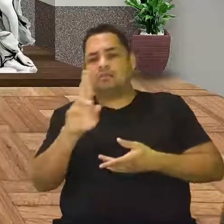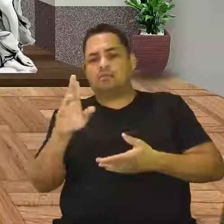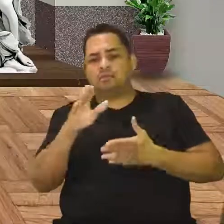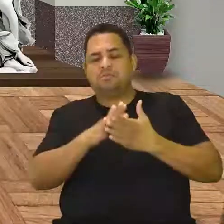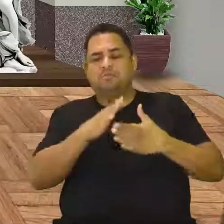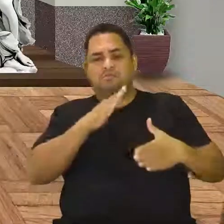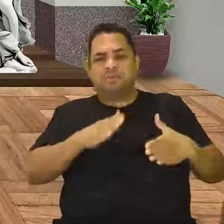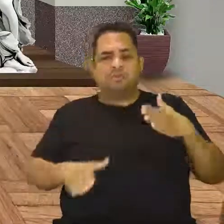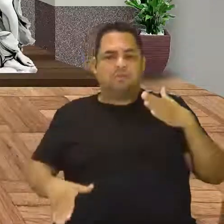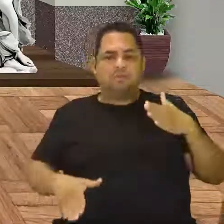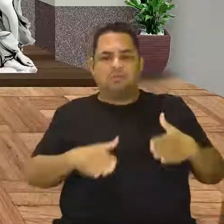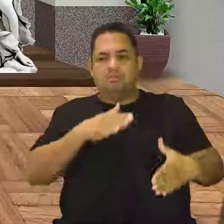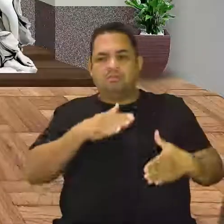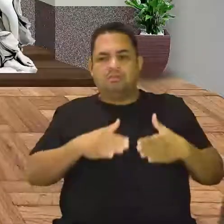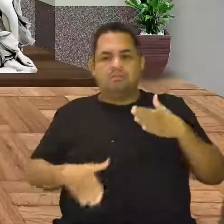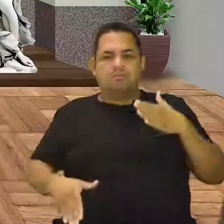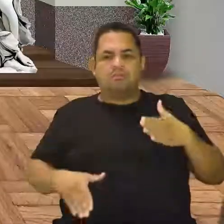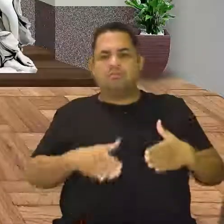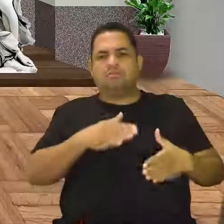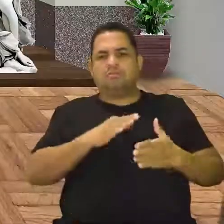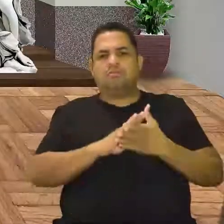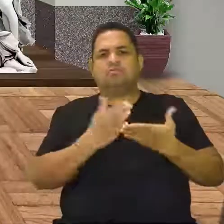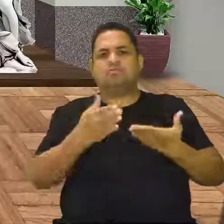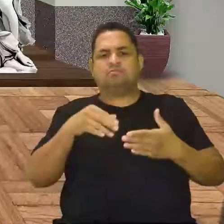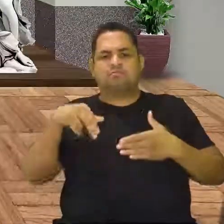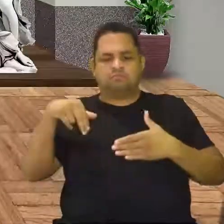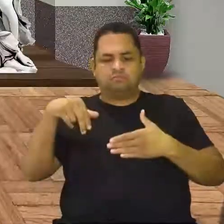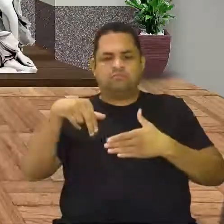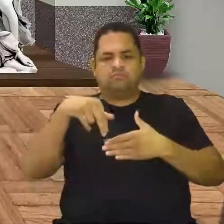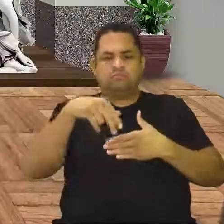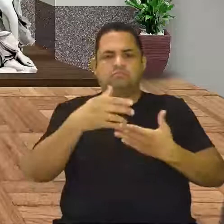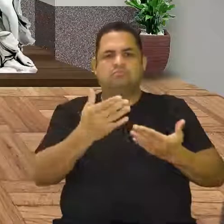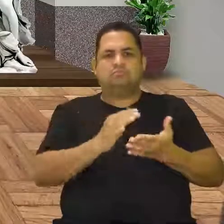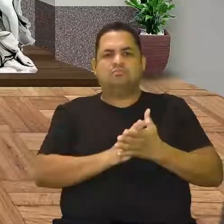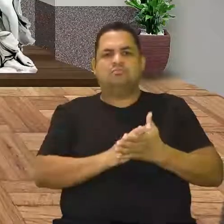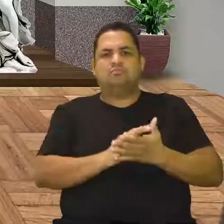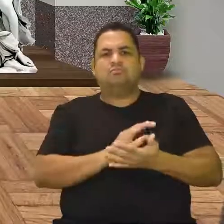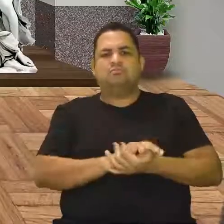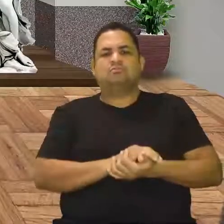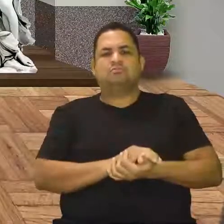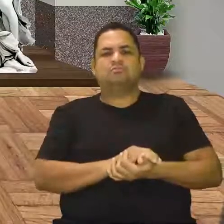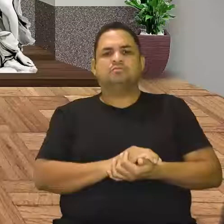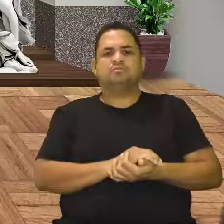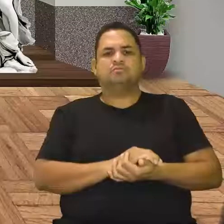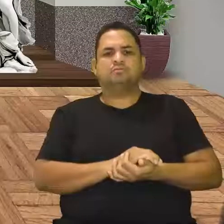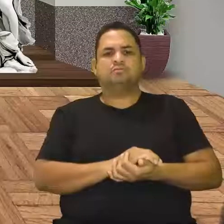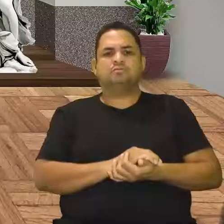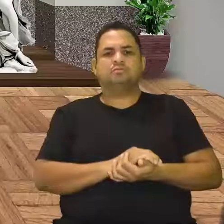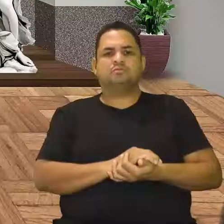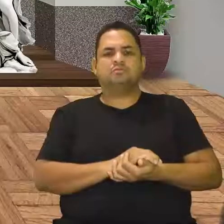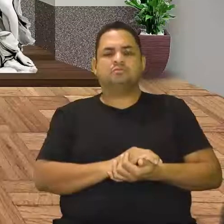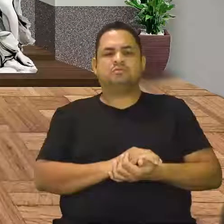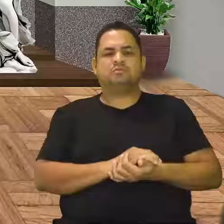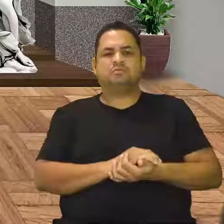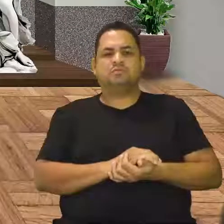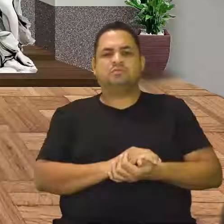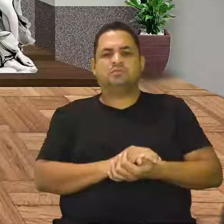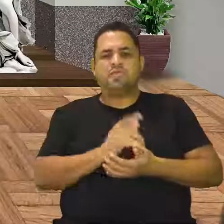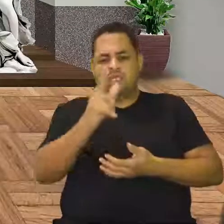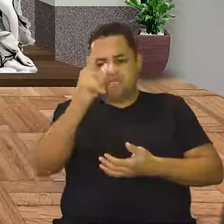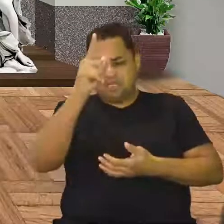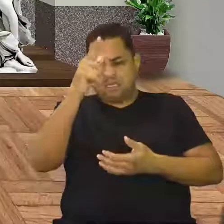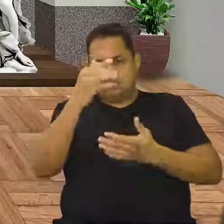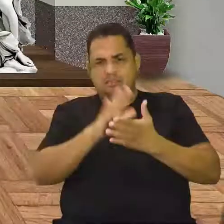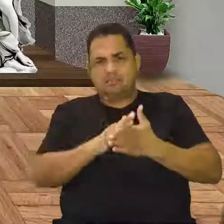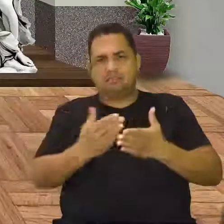machando machando o mesmo que foi feito com osso da com os franceses e os alemães vão